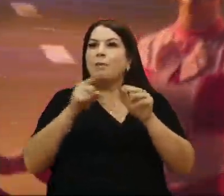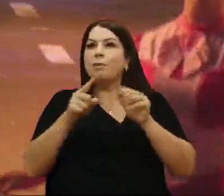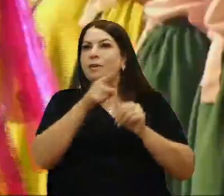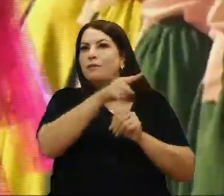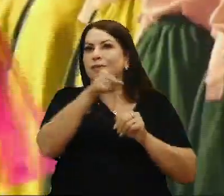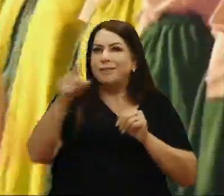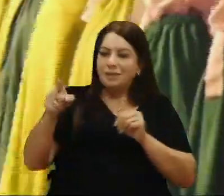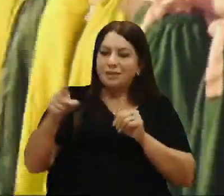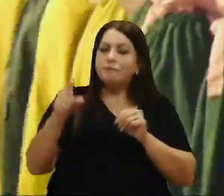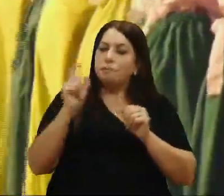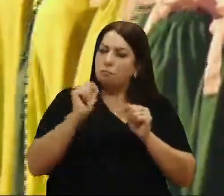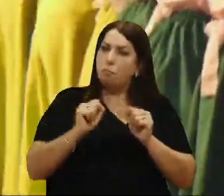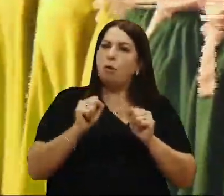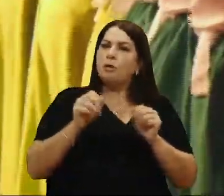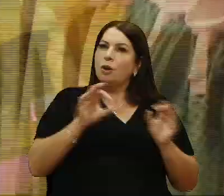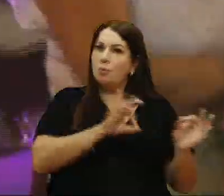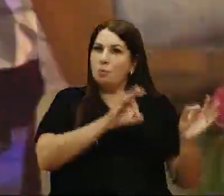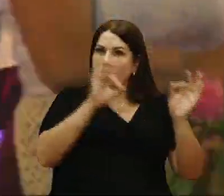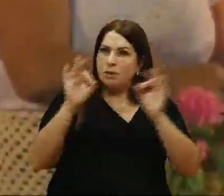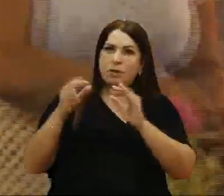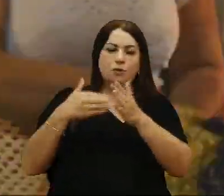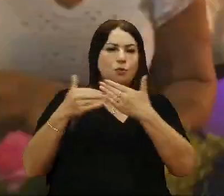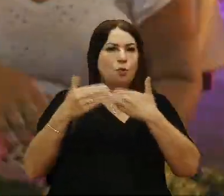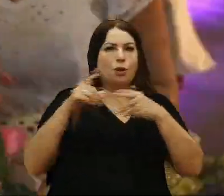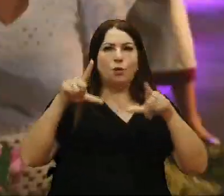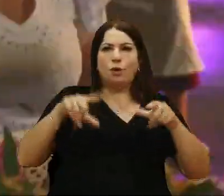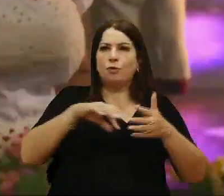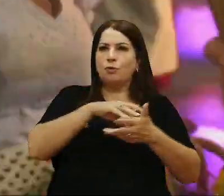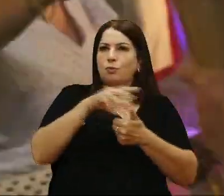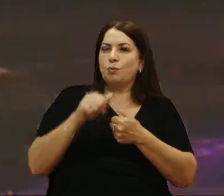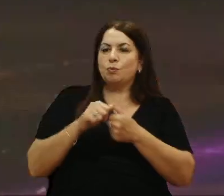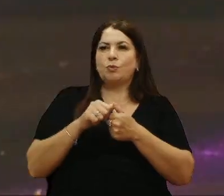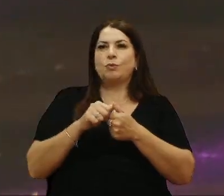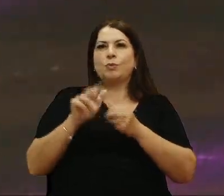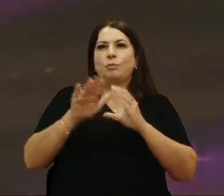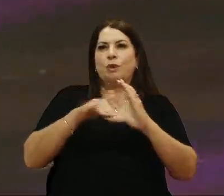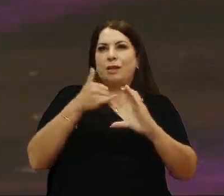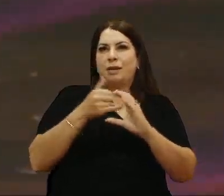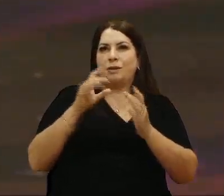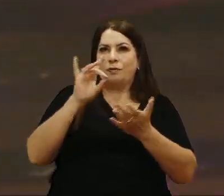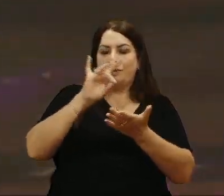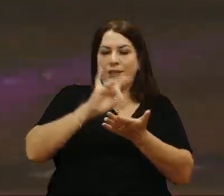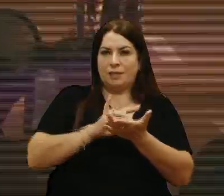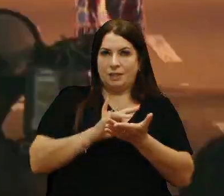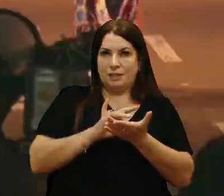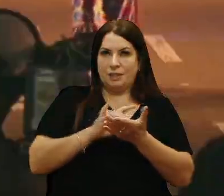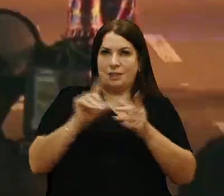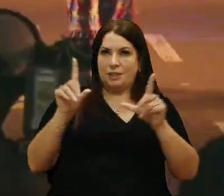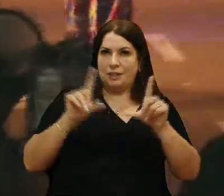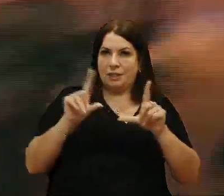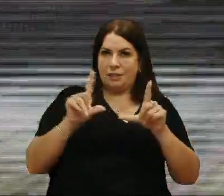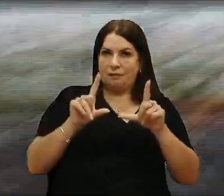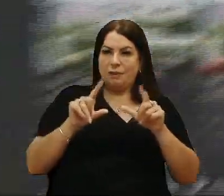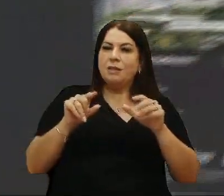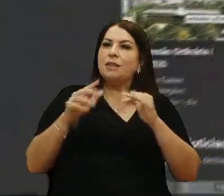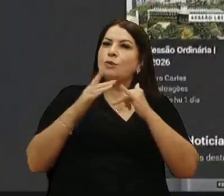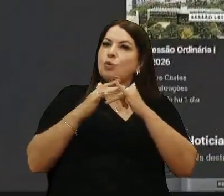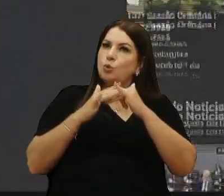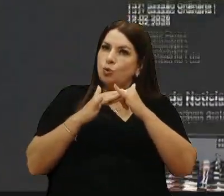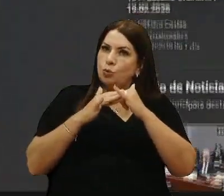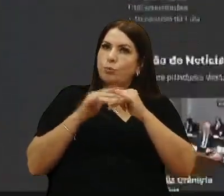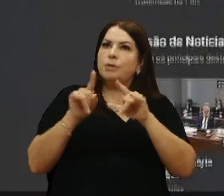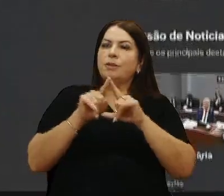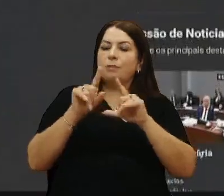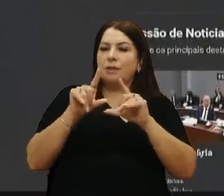você. Você pode acompanhar de qualquer lugar do mundo pelos nossos canais oficiais, na TV e no YouTube da TV